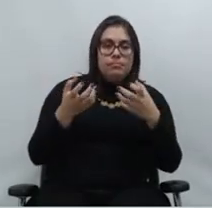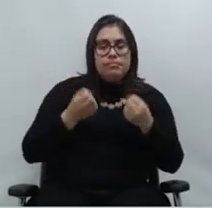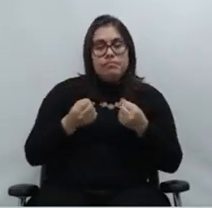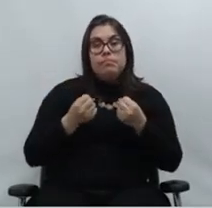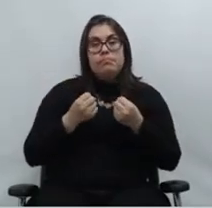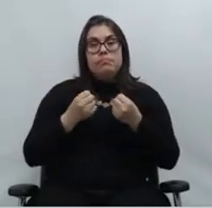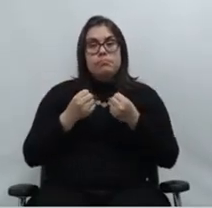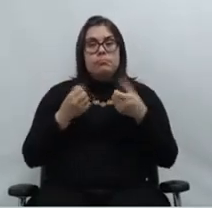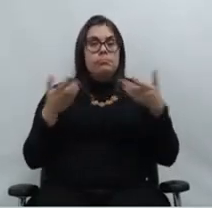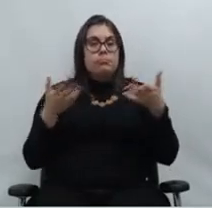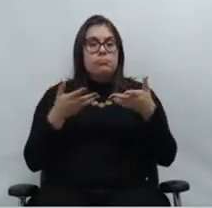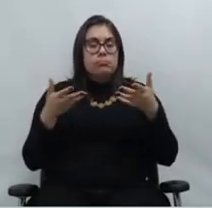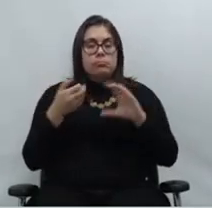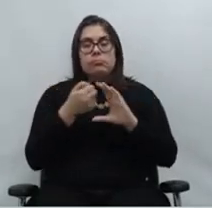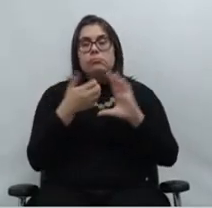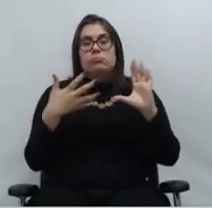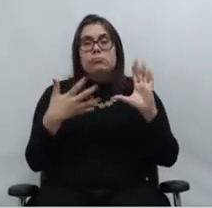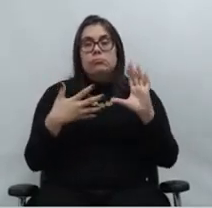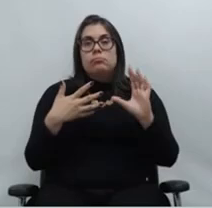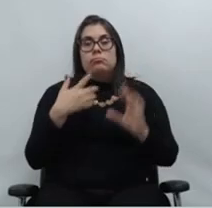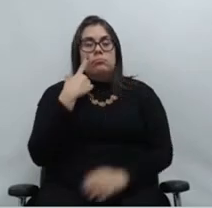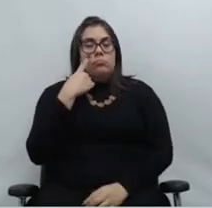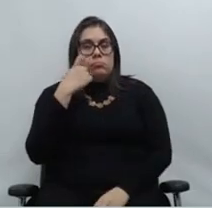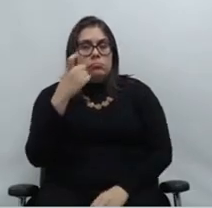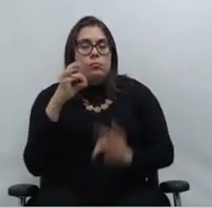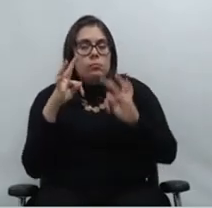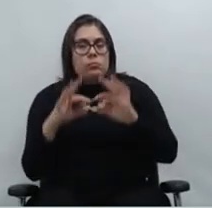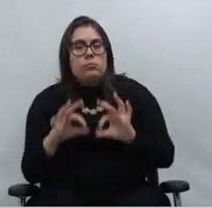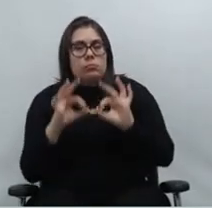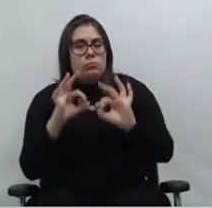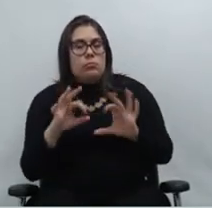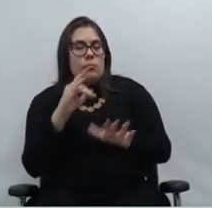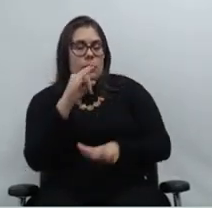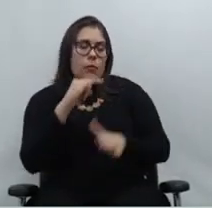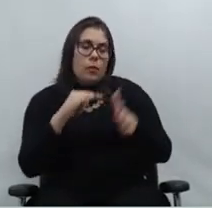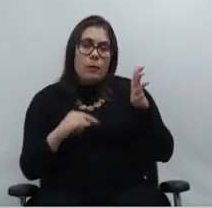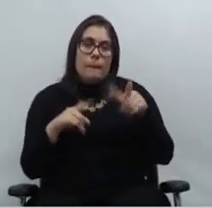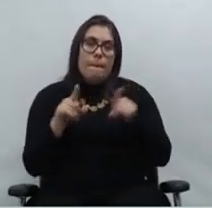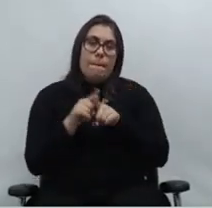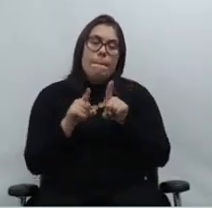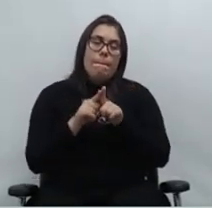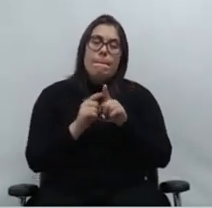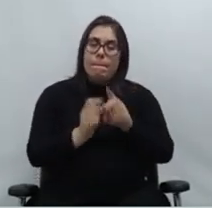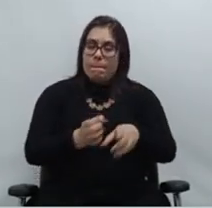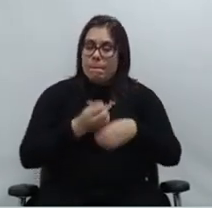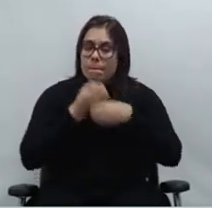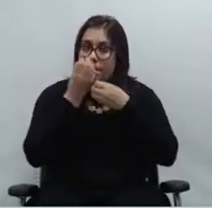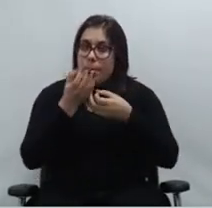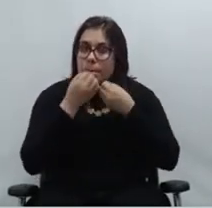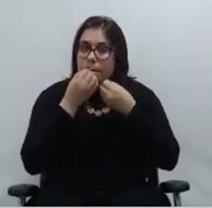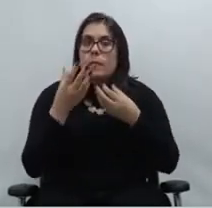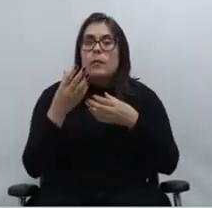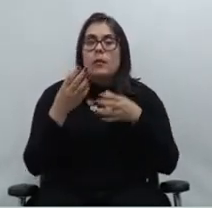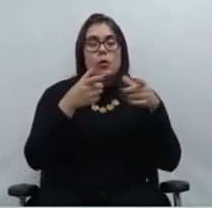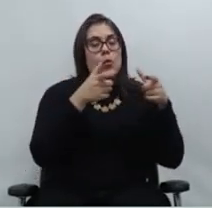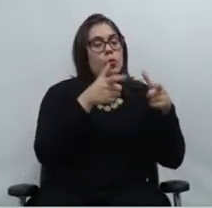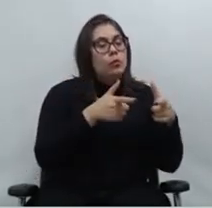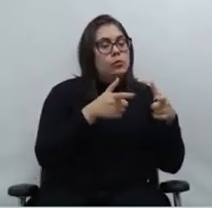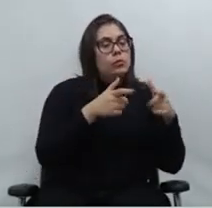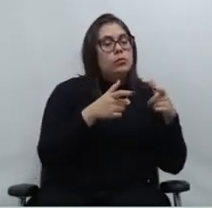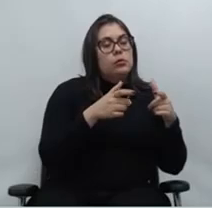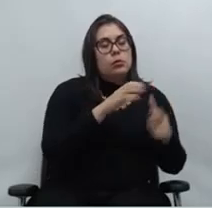pretensão. Neste aspecto, verifica-se que o interessado apresentou toda a documentação necessária, incluindo a manifestação favorável do coordenador da unidade,